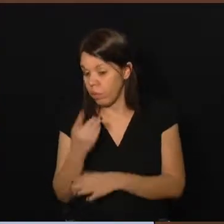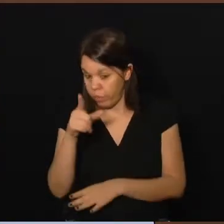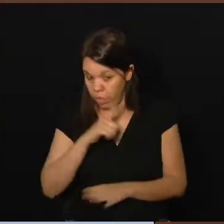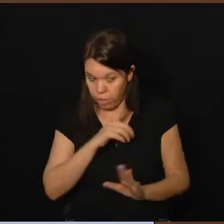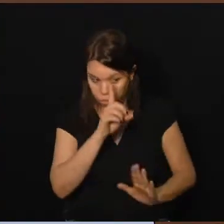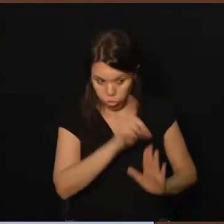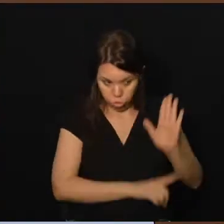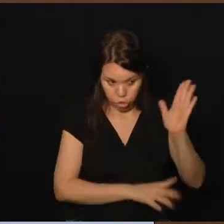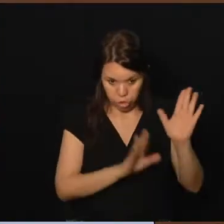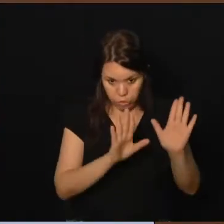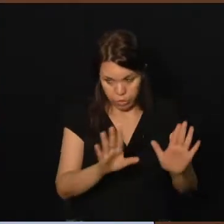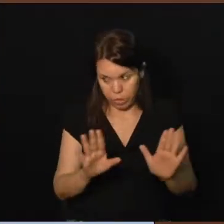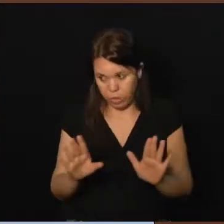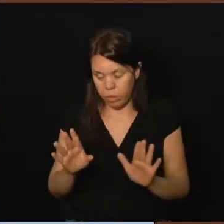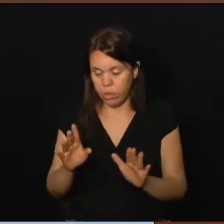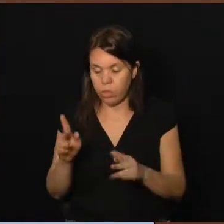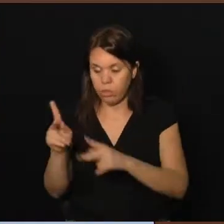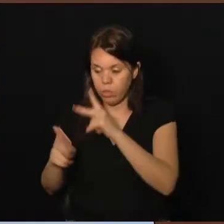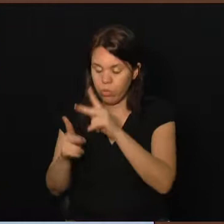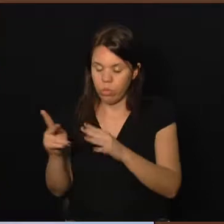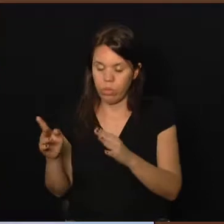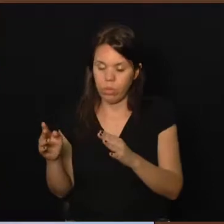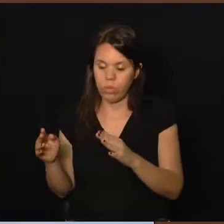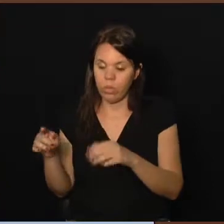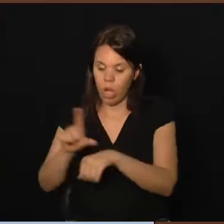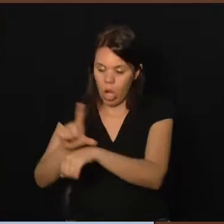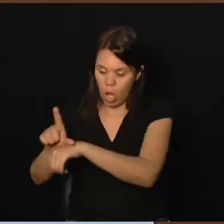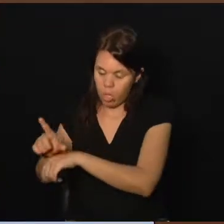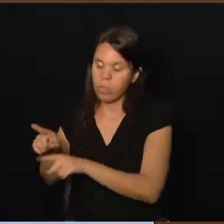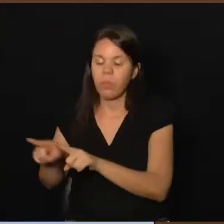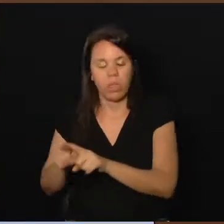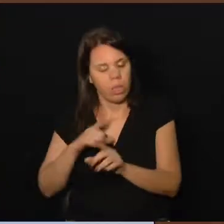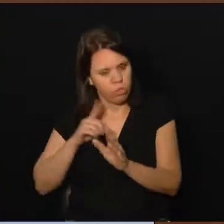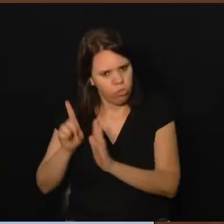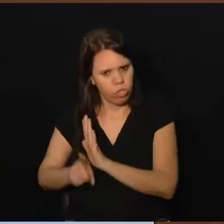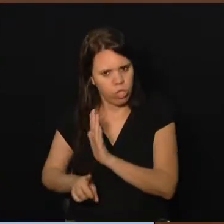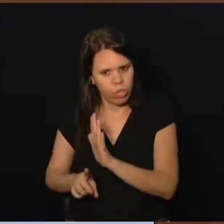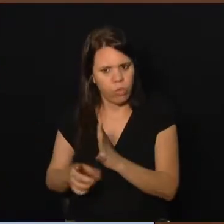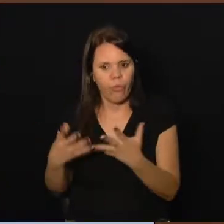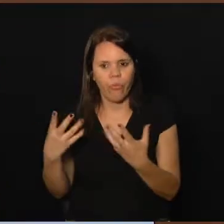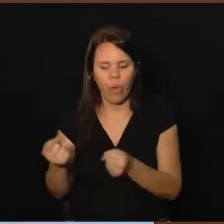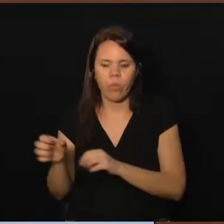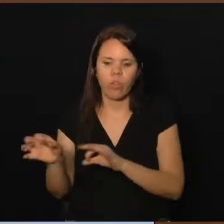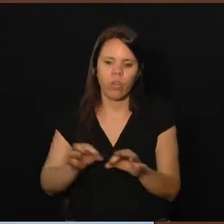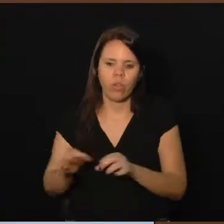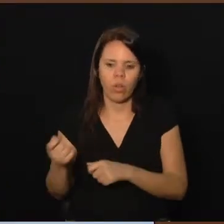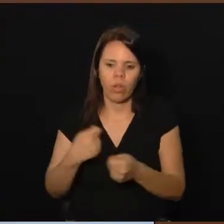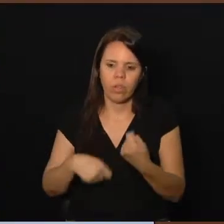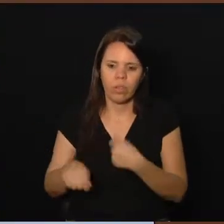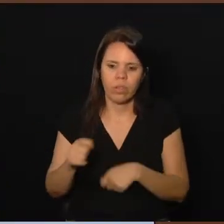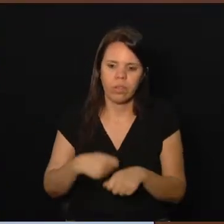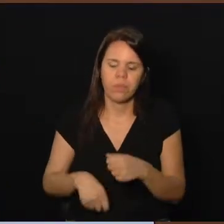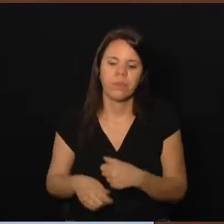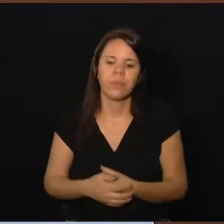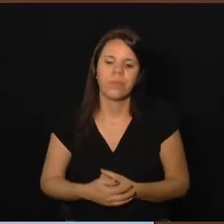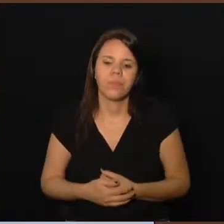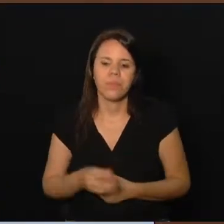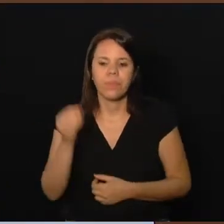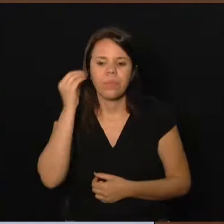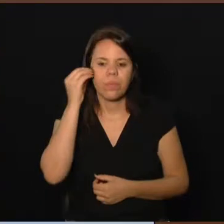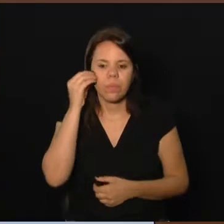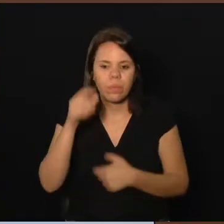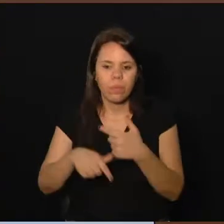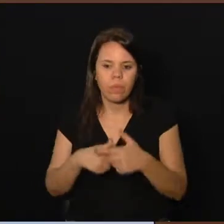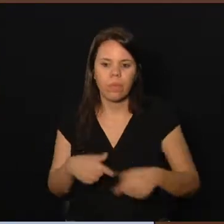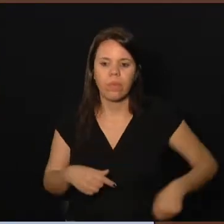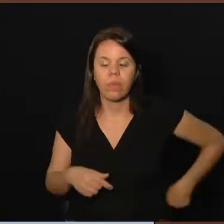direitos, mas os moradores aqui, o comércio aqui também tem. Então, vamos nos organizar, entendeu? E vamos tentar trabalhar.